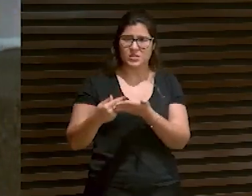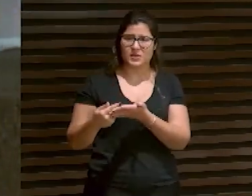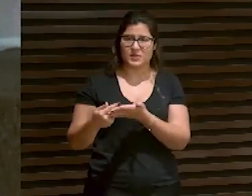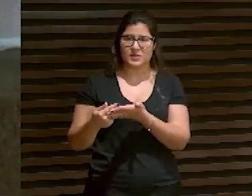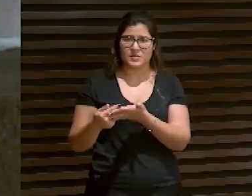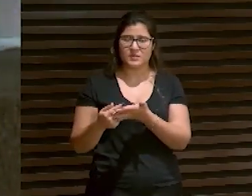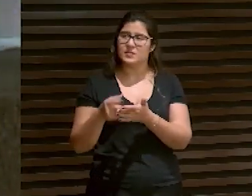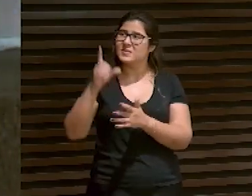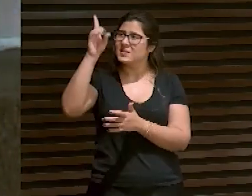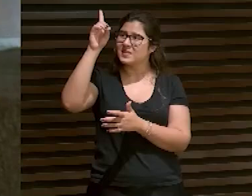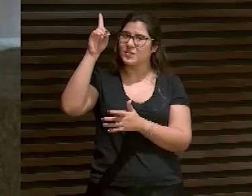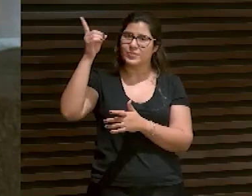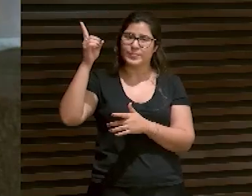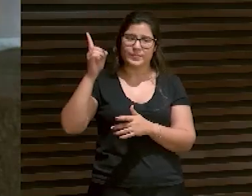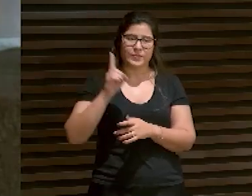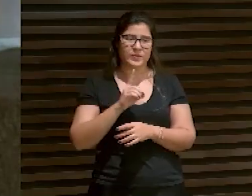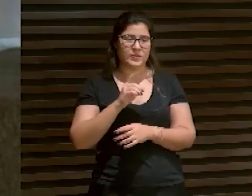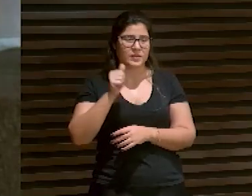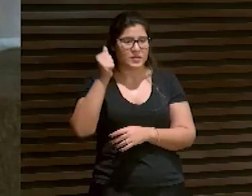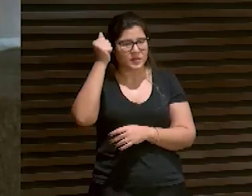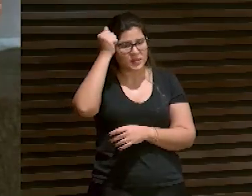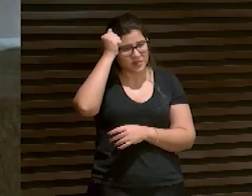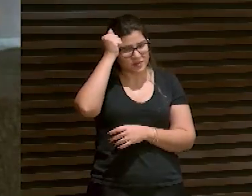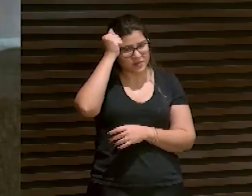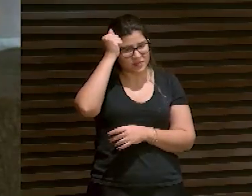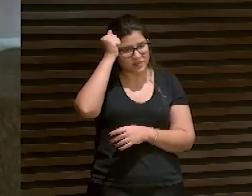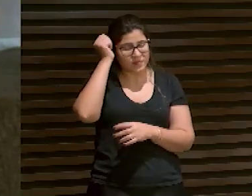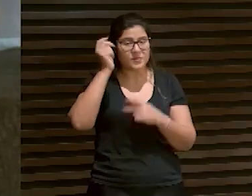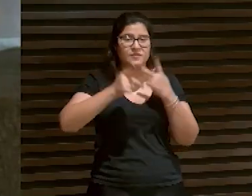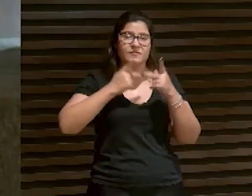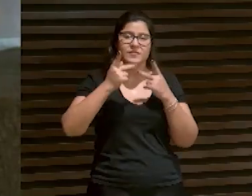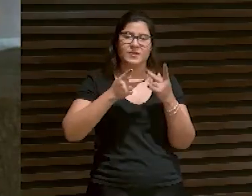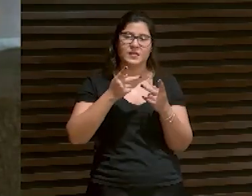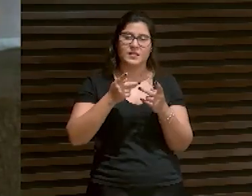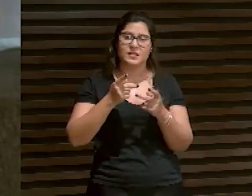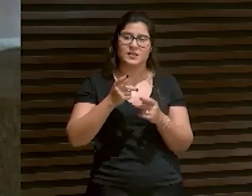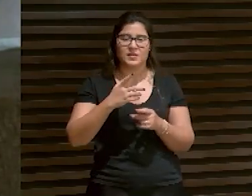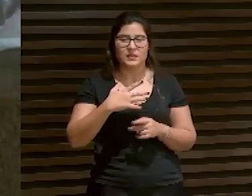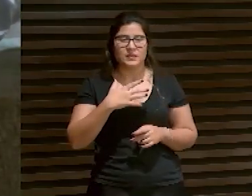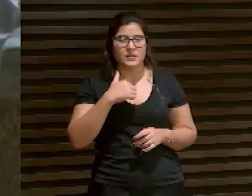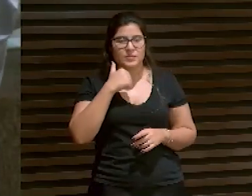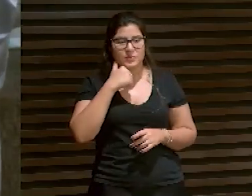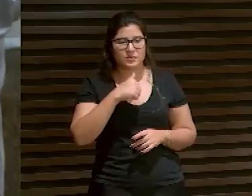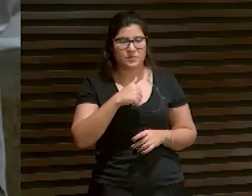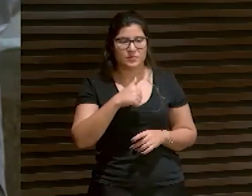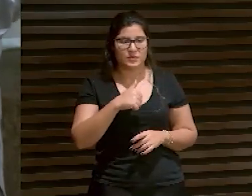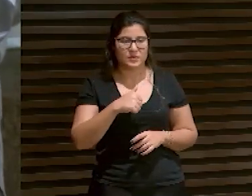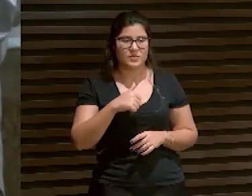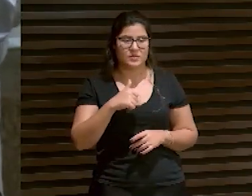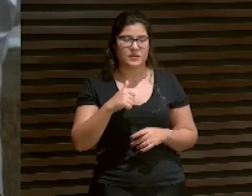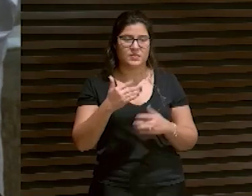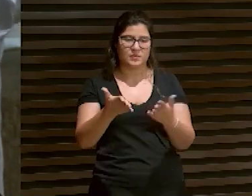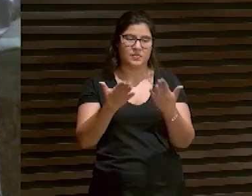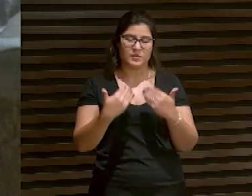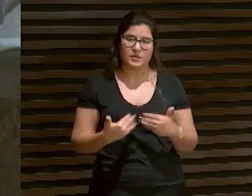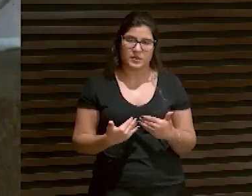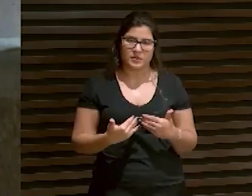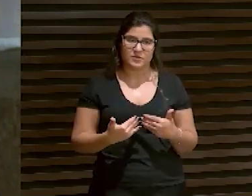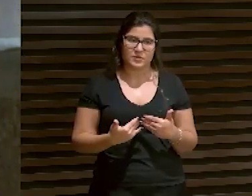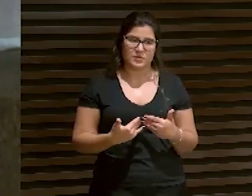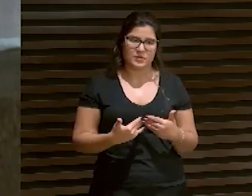até Adão, e o que Adão fala? A mulher que tu me deste. Na verdade, a culpa foi dela. A mulher que me deu, ela me deu do fruto, eu